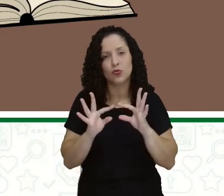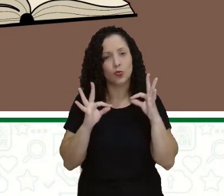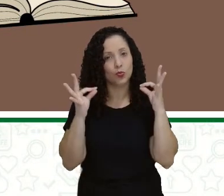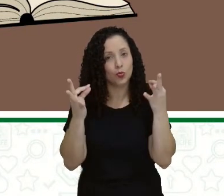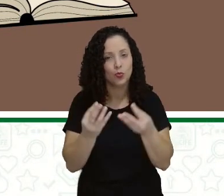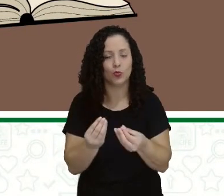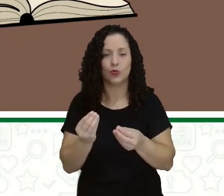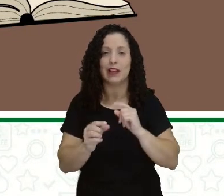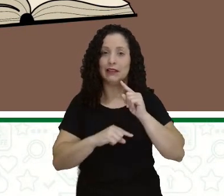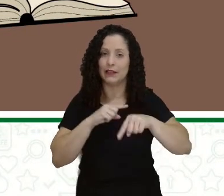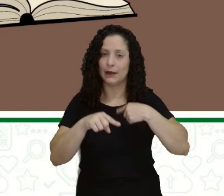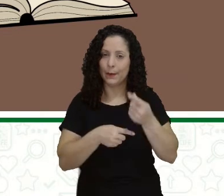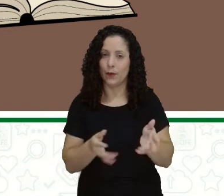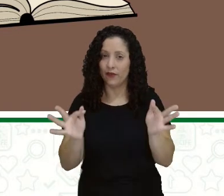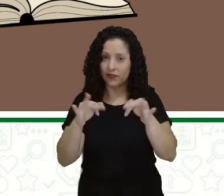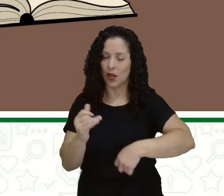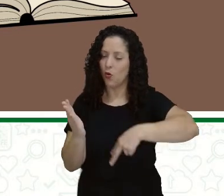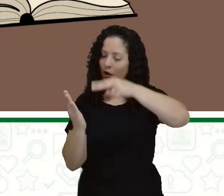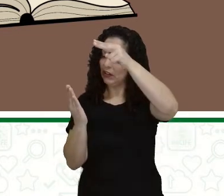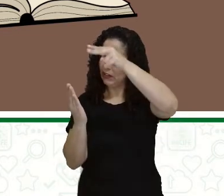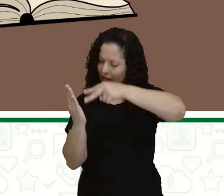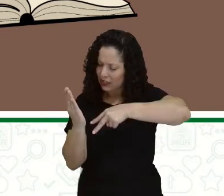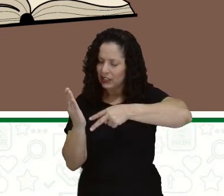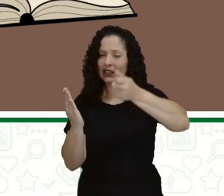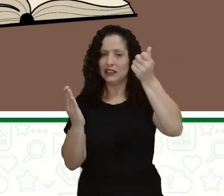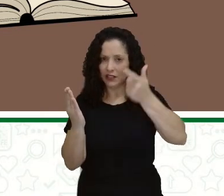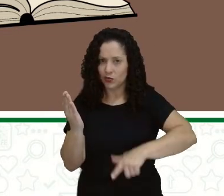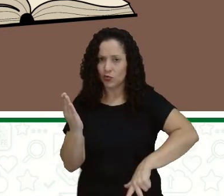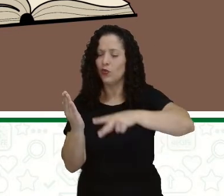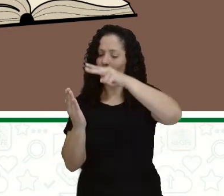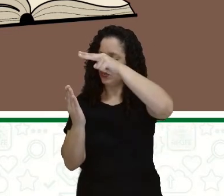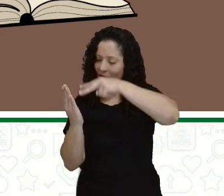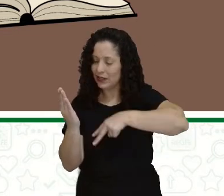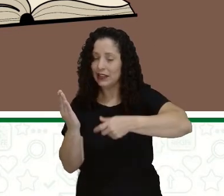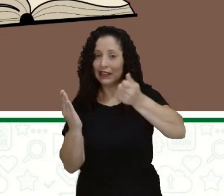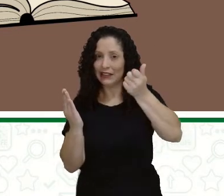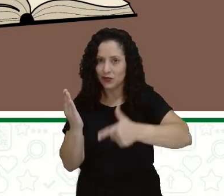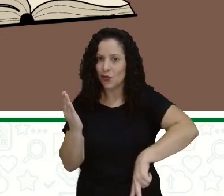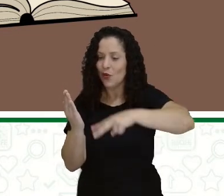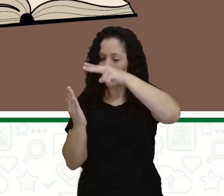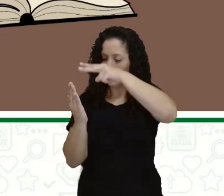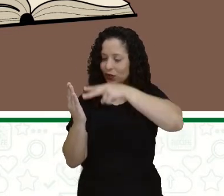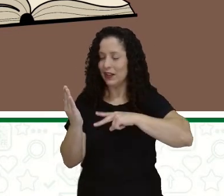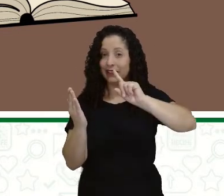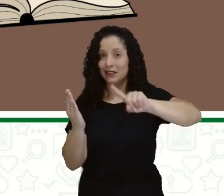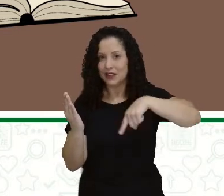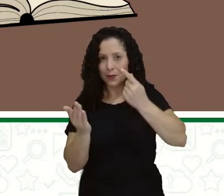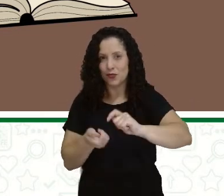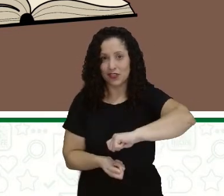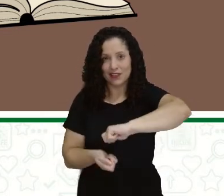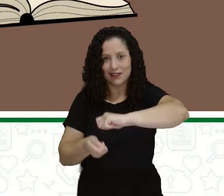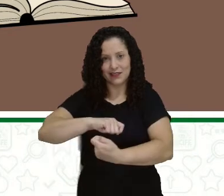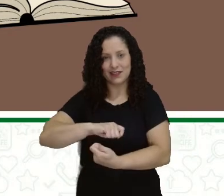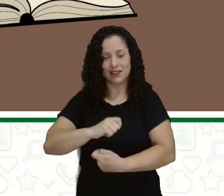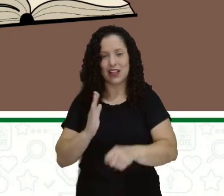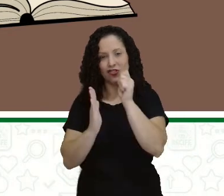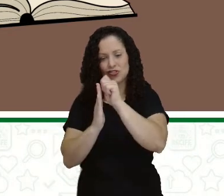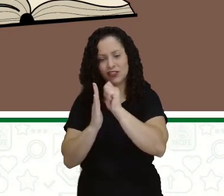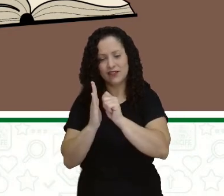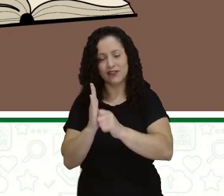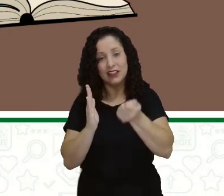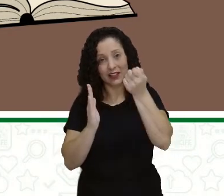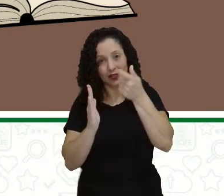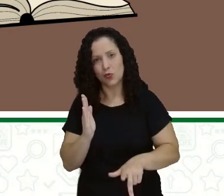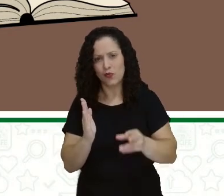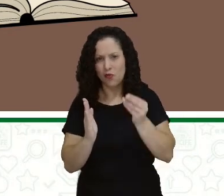você vai ler, reler e reescrever esse mesmo texto, observando